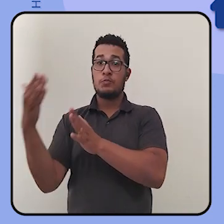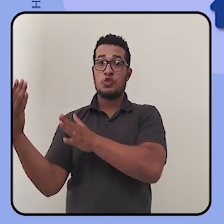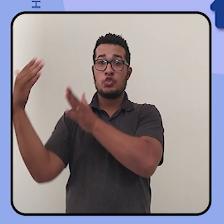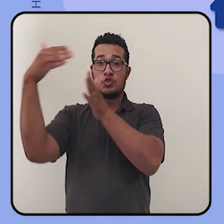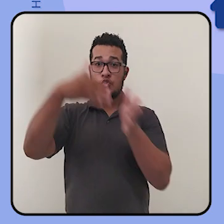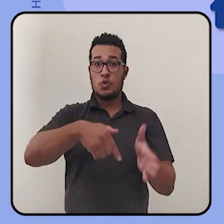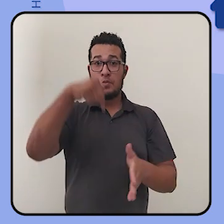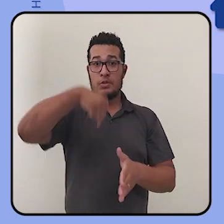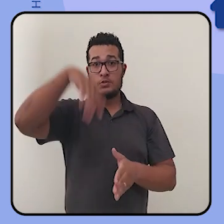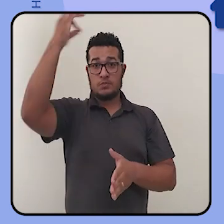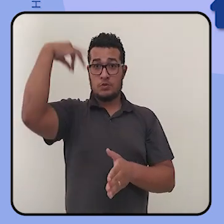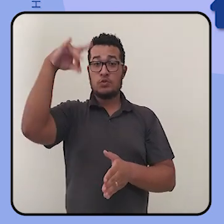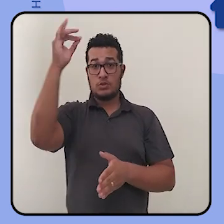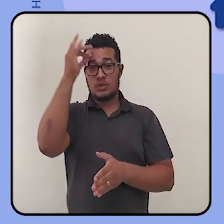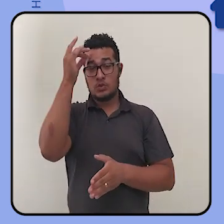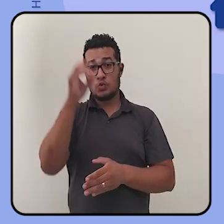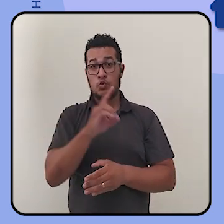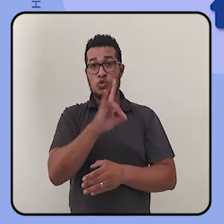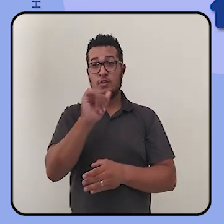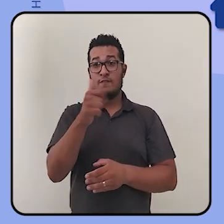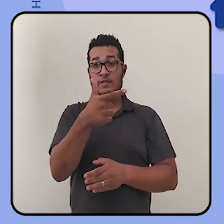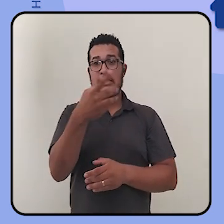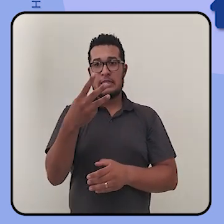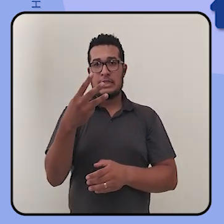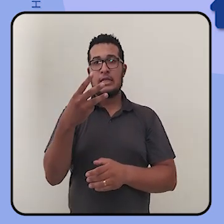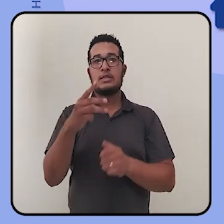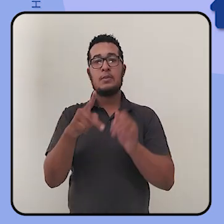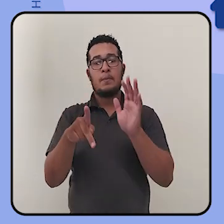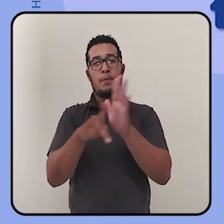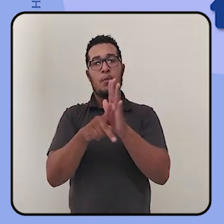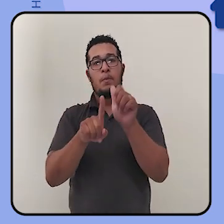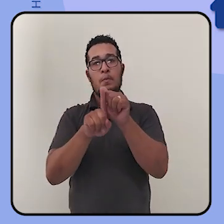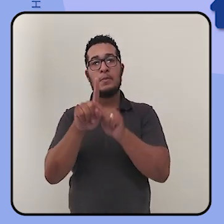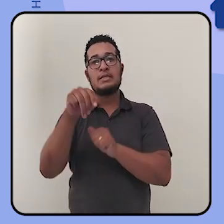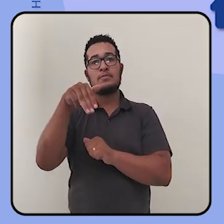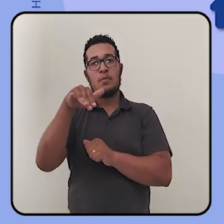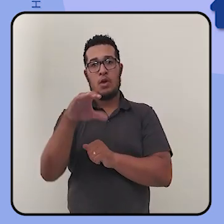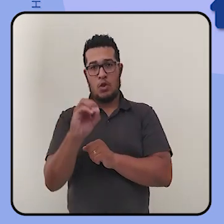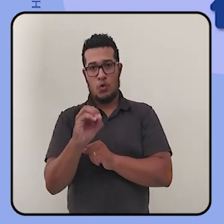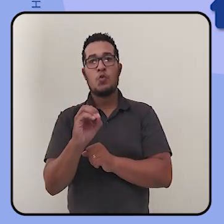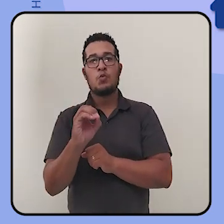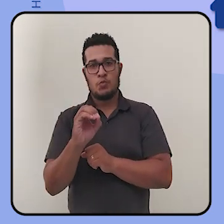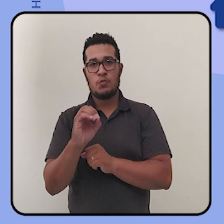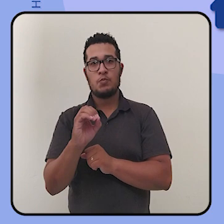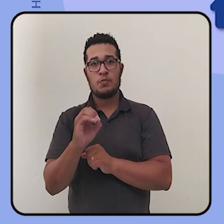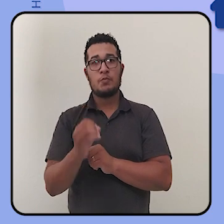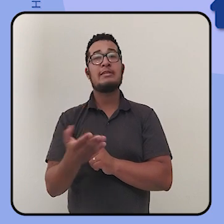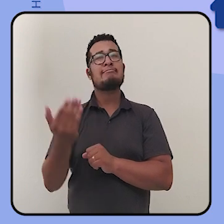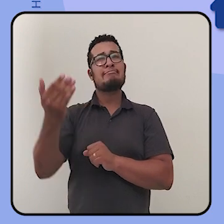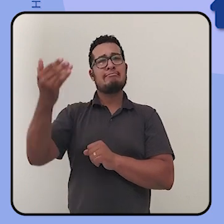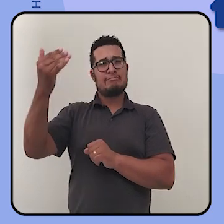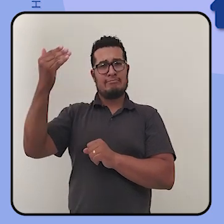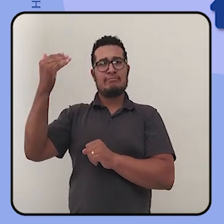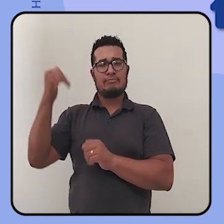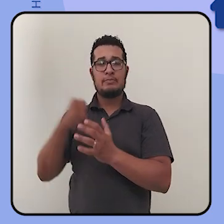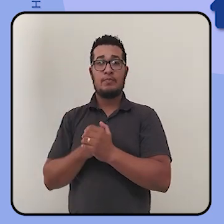arqueólogos. Com a arqueologia, o ser humano consegue aprender sobre a cultura e costumes dos